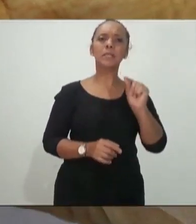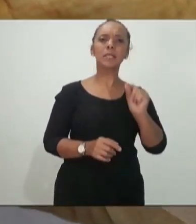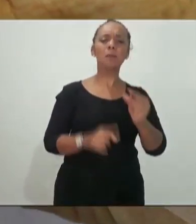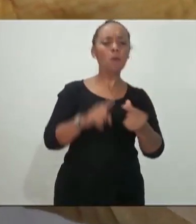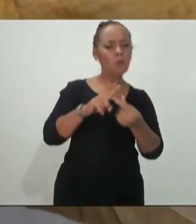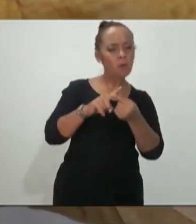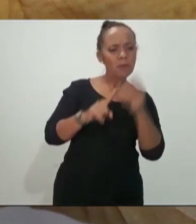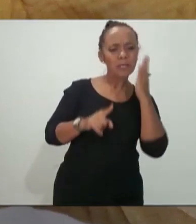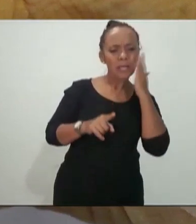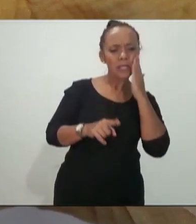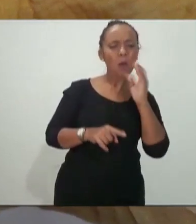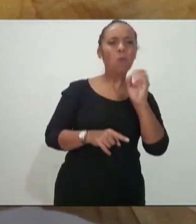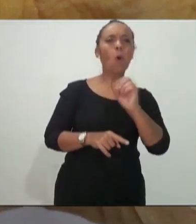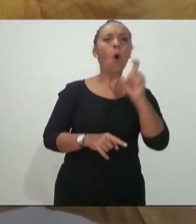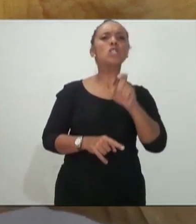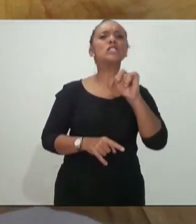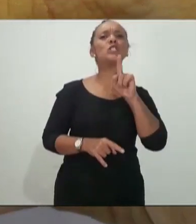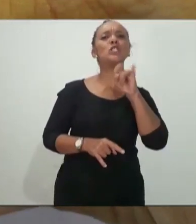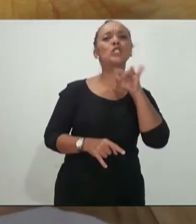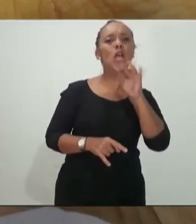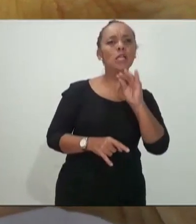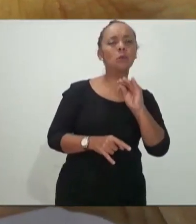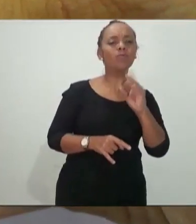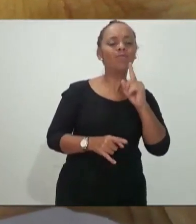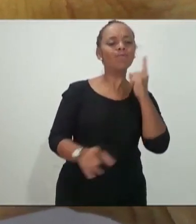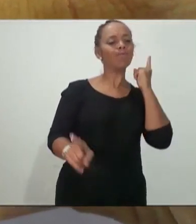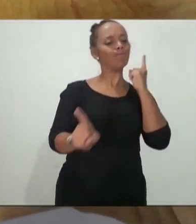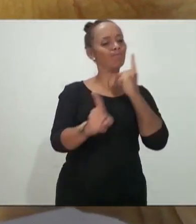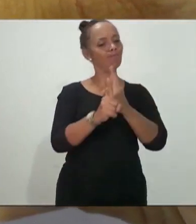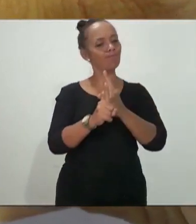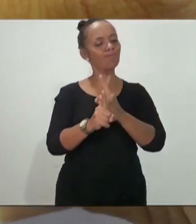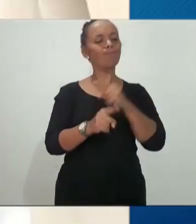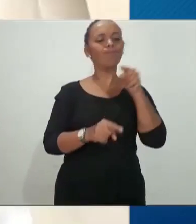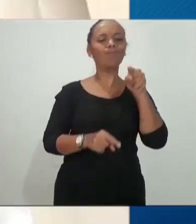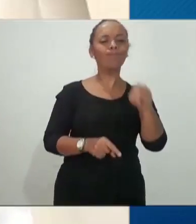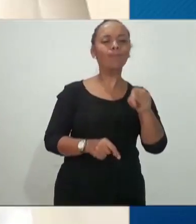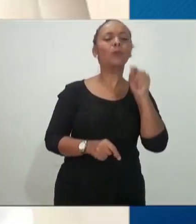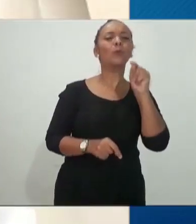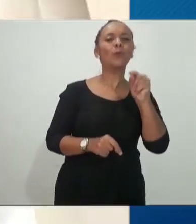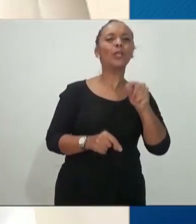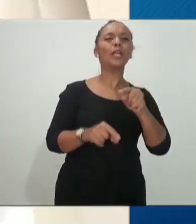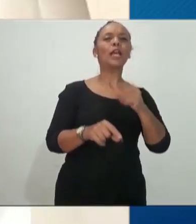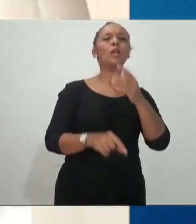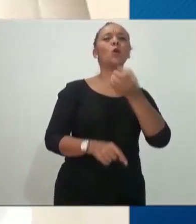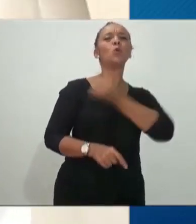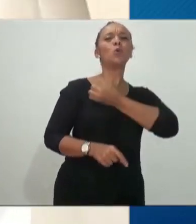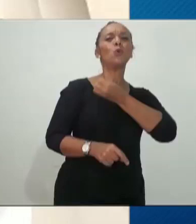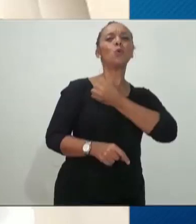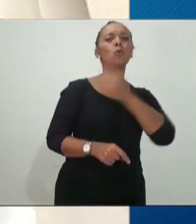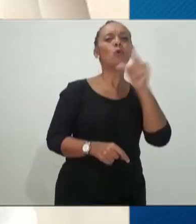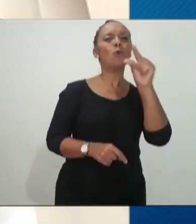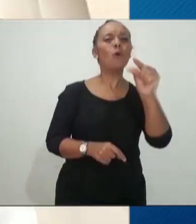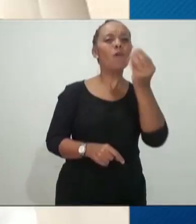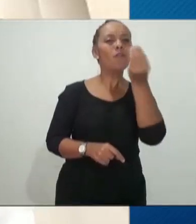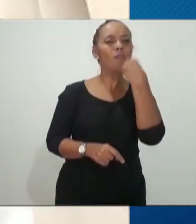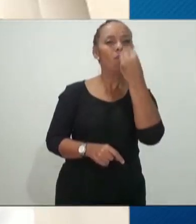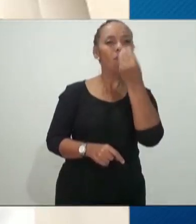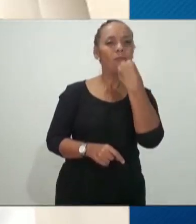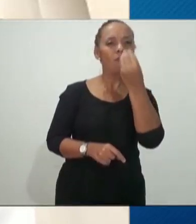que é colocado no dedo do paciente, nós detectamos que esse paciente está com uma taxa de oxigenação